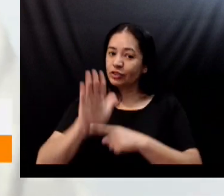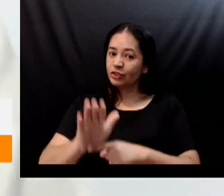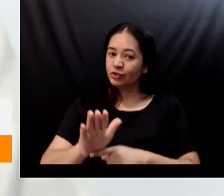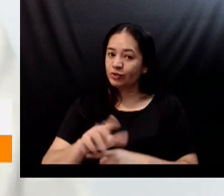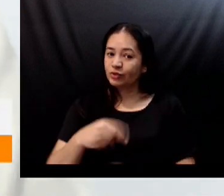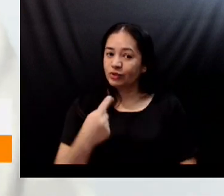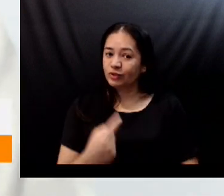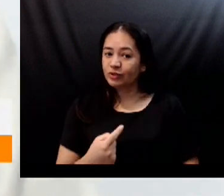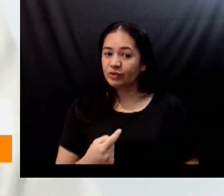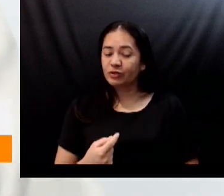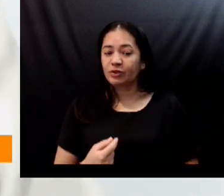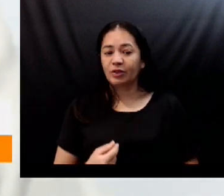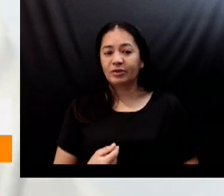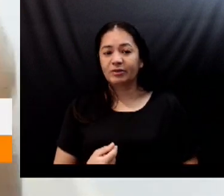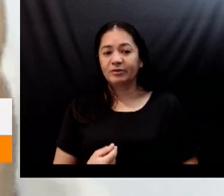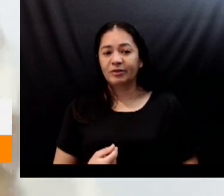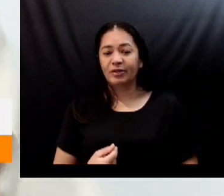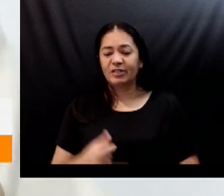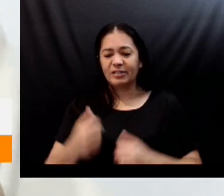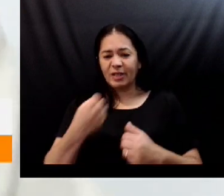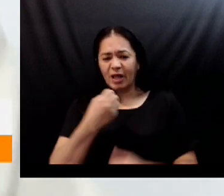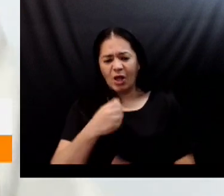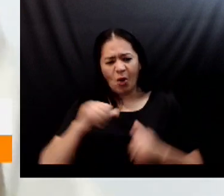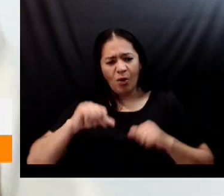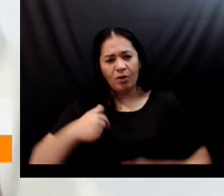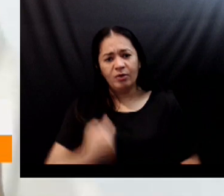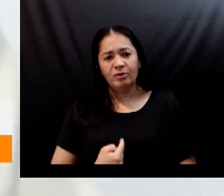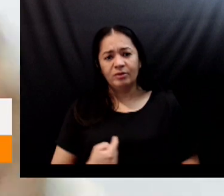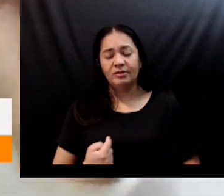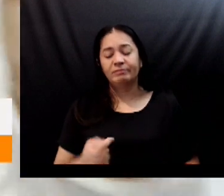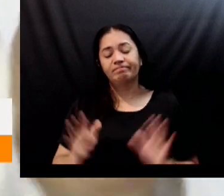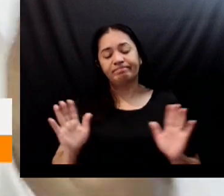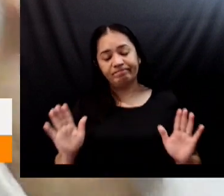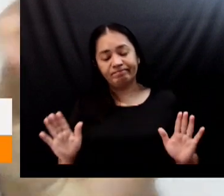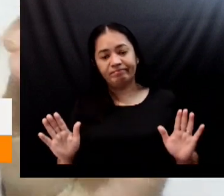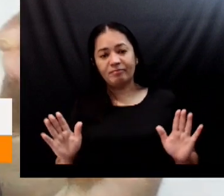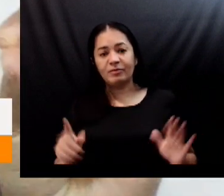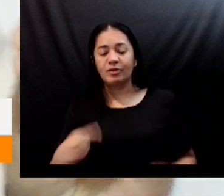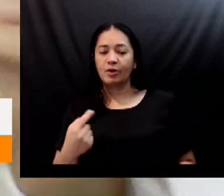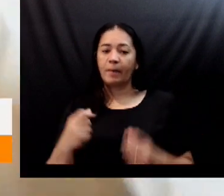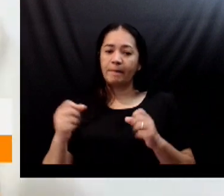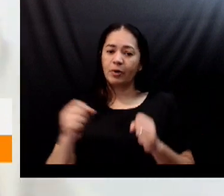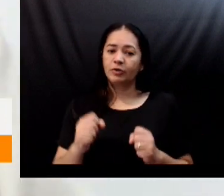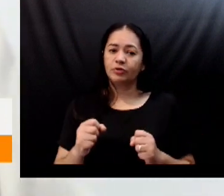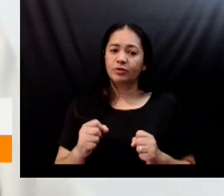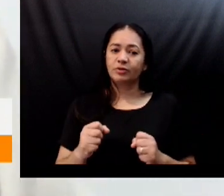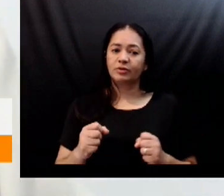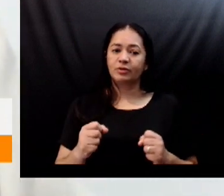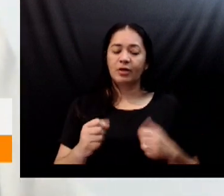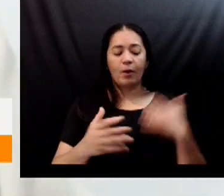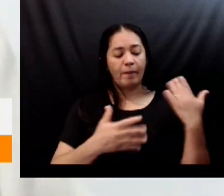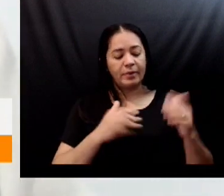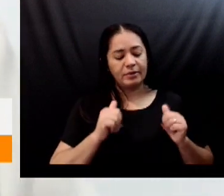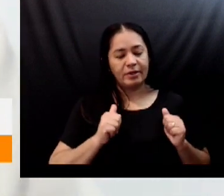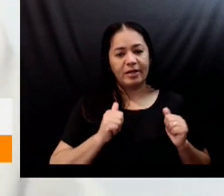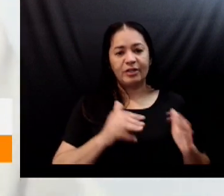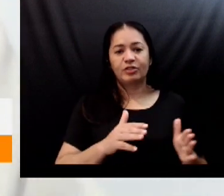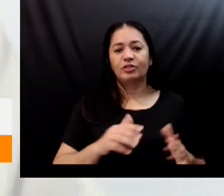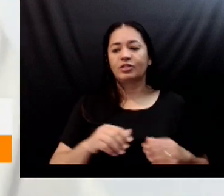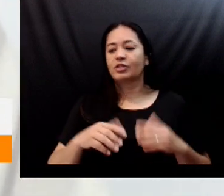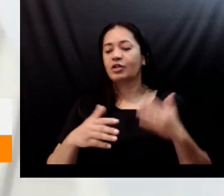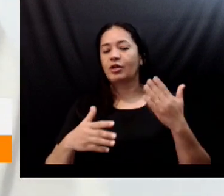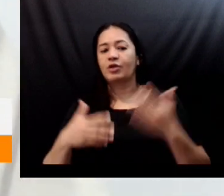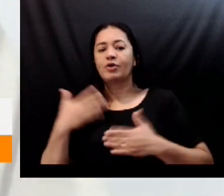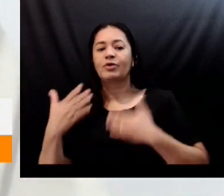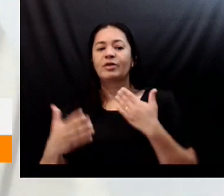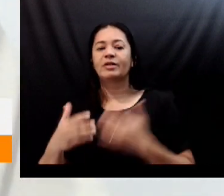está bem com ninguém. Né? Então, para relacionar, a gente poderia deixar assim, o lazer ativo e o lazer passivo. O